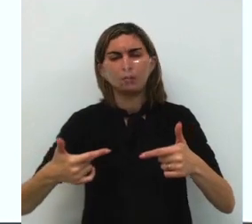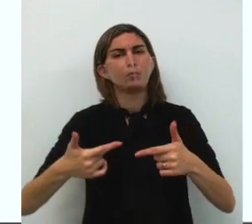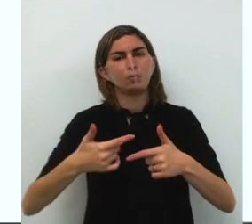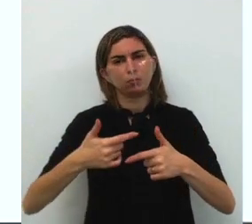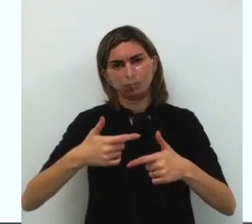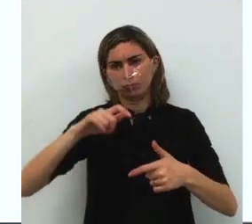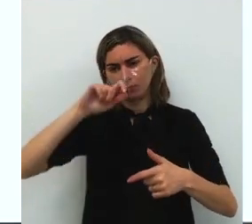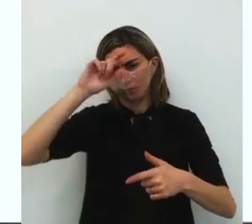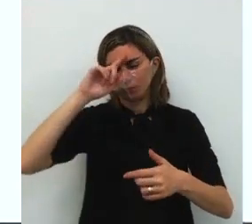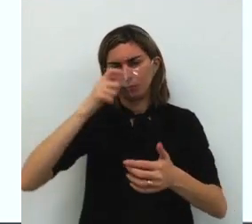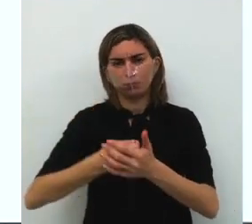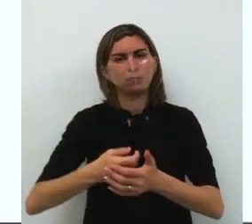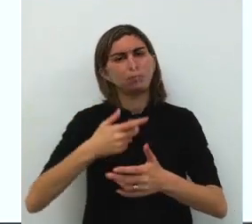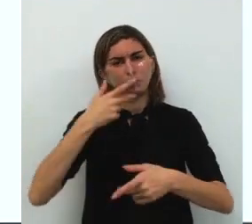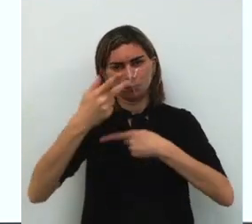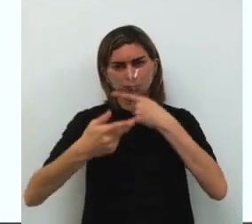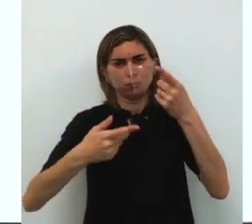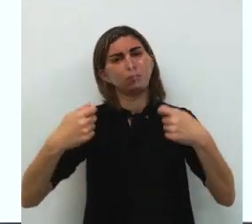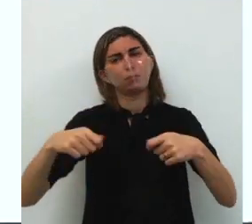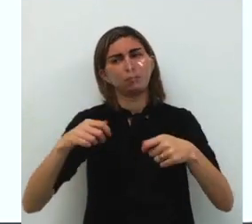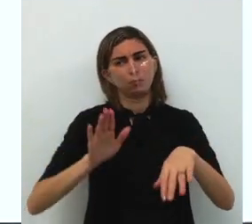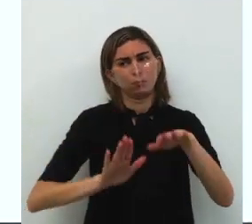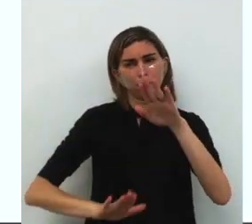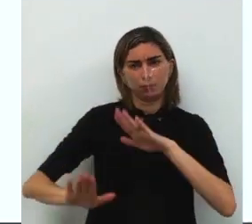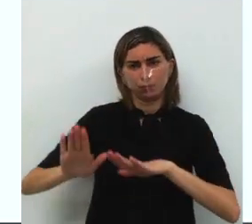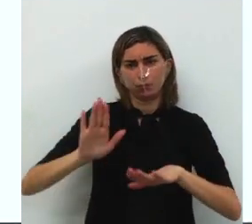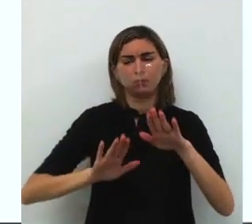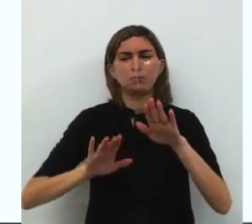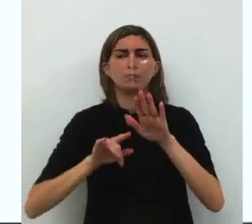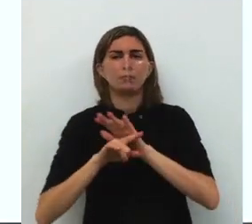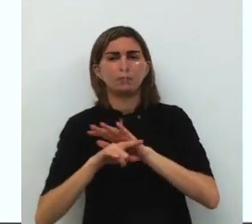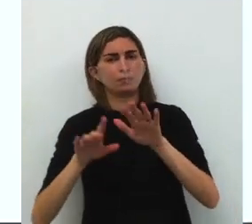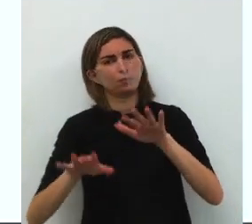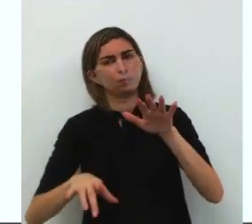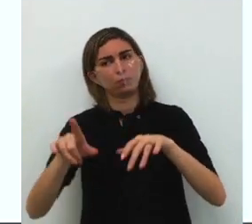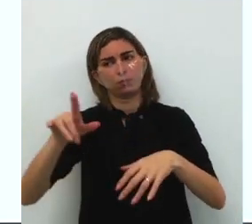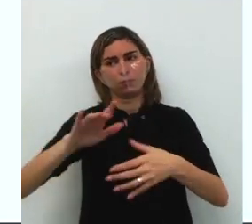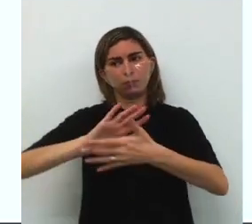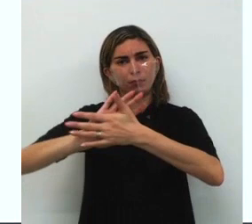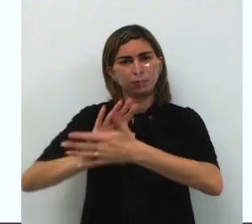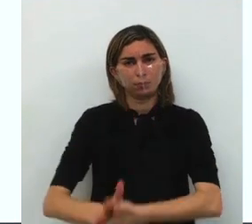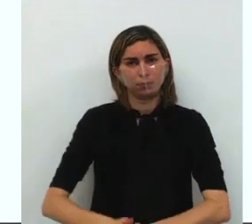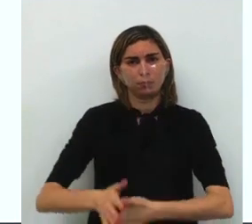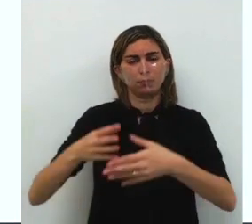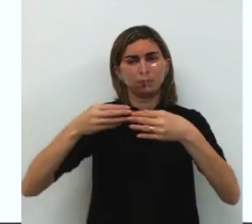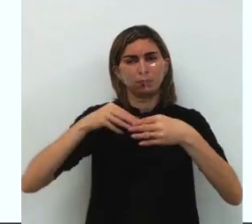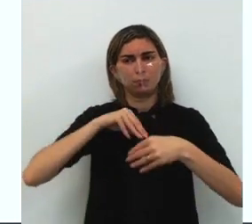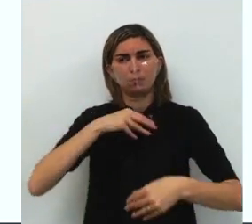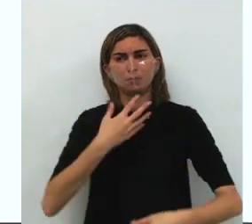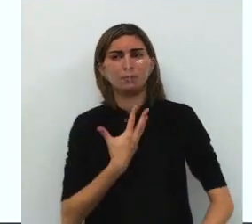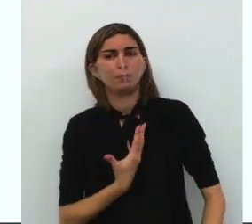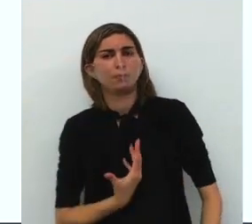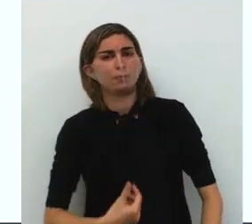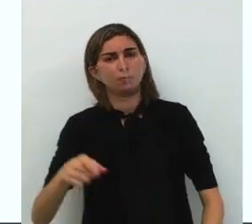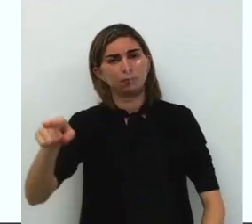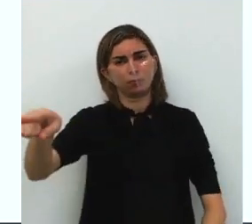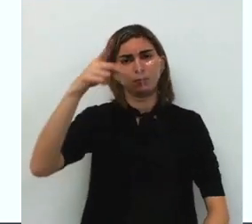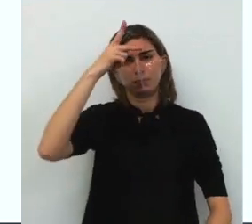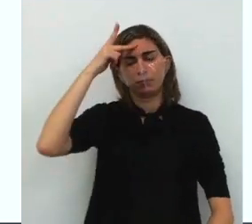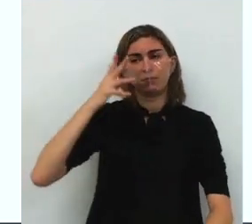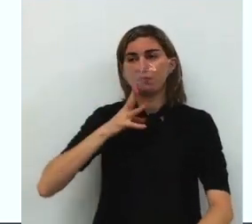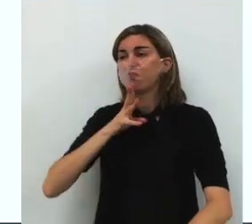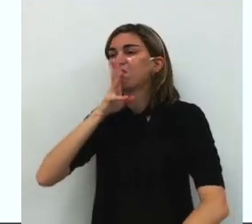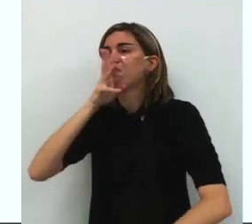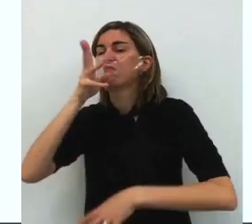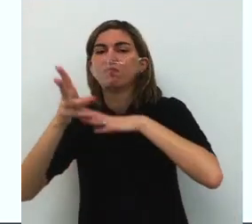as nossas atitudes e as nossas falas, elas têm que ser medidas. Porque às vezes você magoa a pessoa, você invade a intimidade do outro